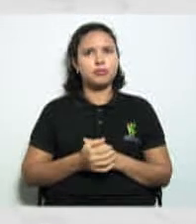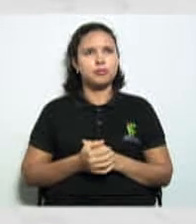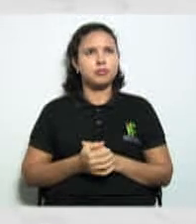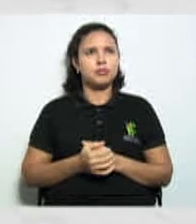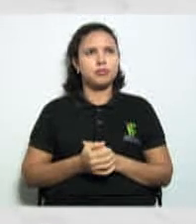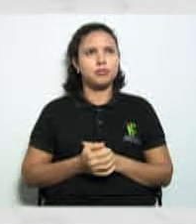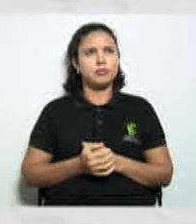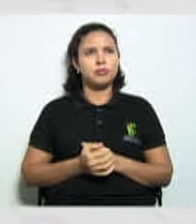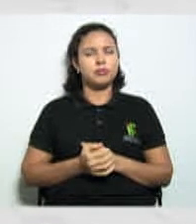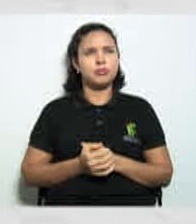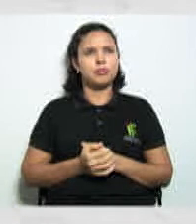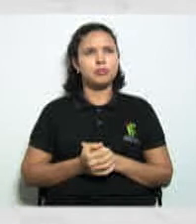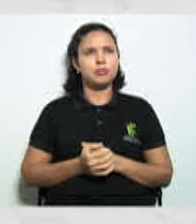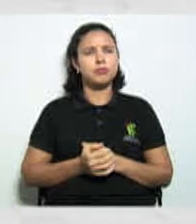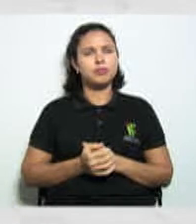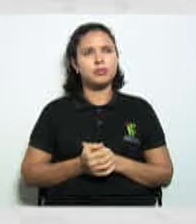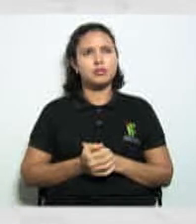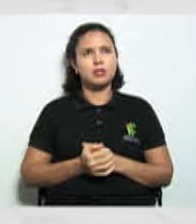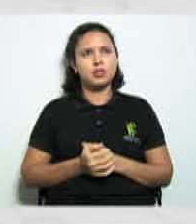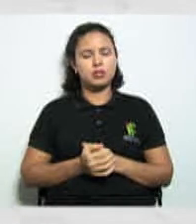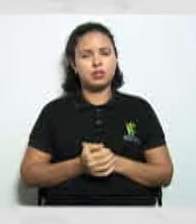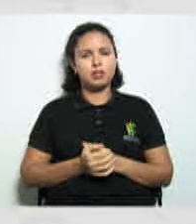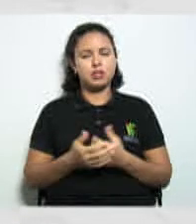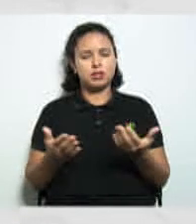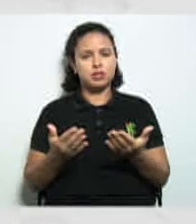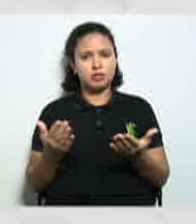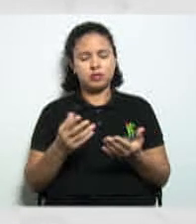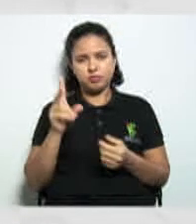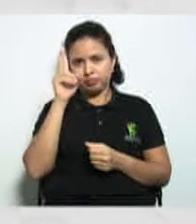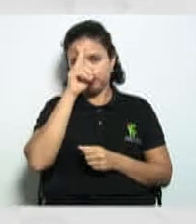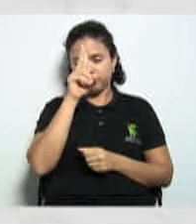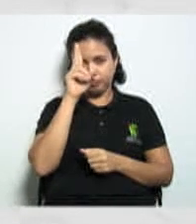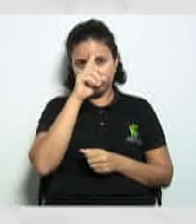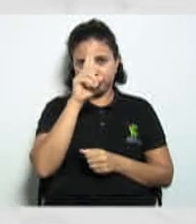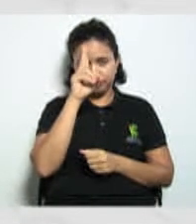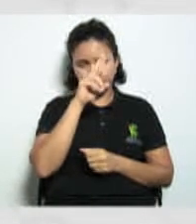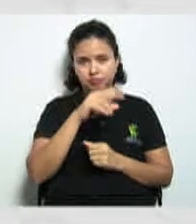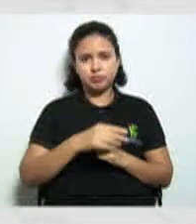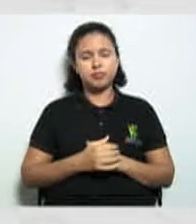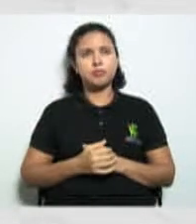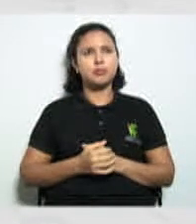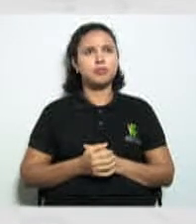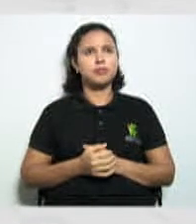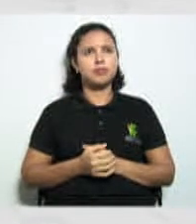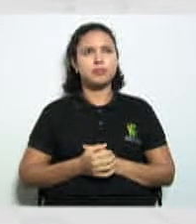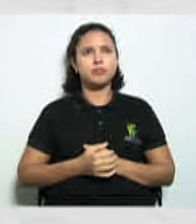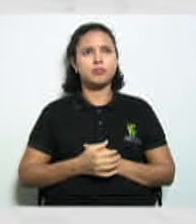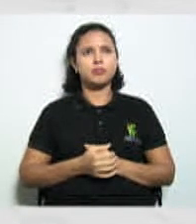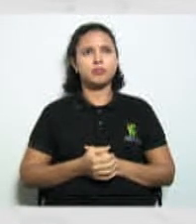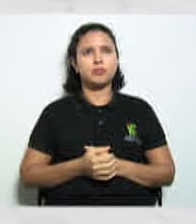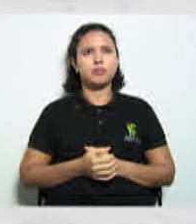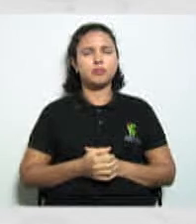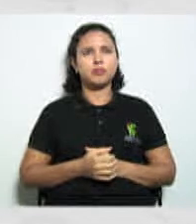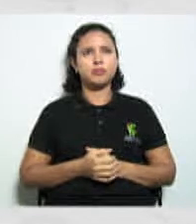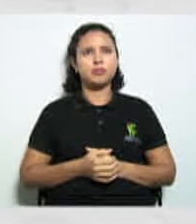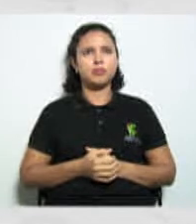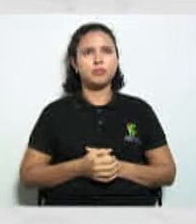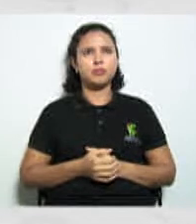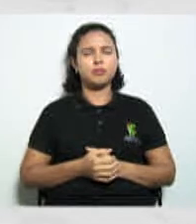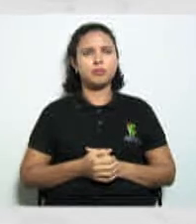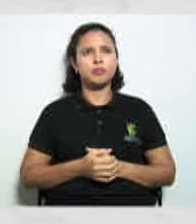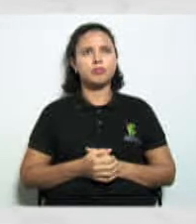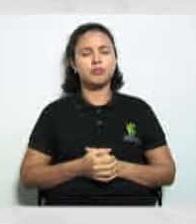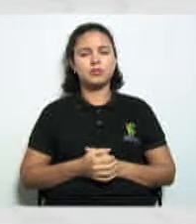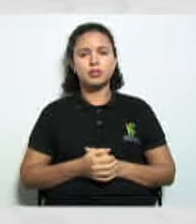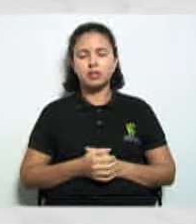primeira afirmativa, né? Só para a gente dar uma recapituladinha aqui. Apagar os... Vocês também podem,